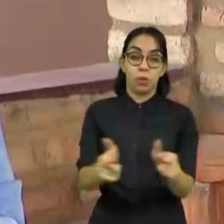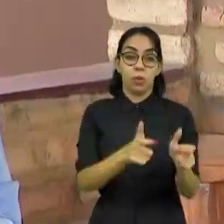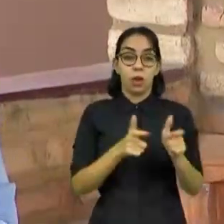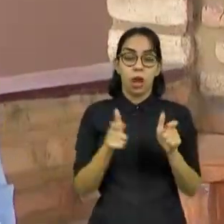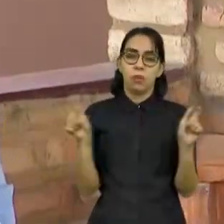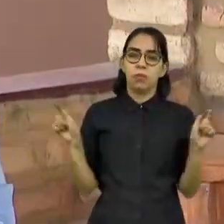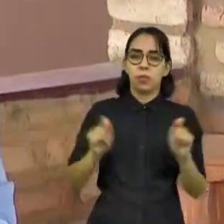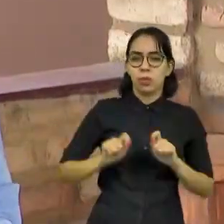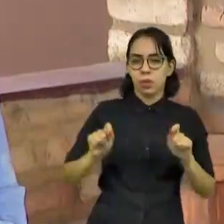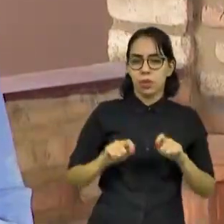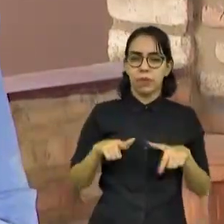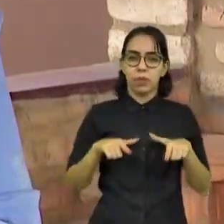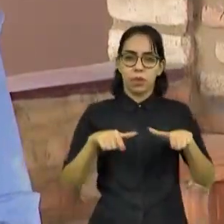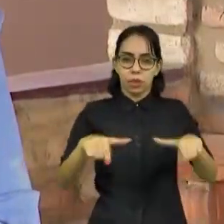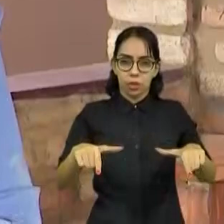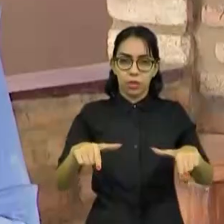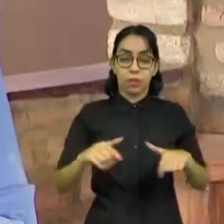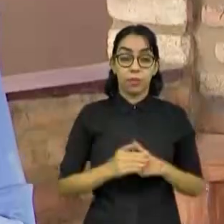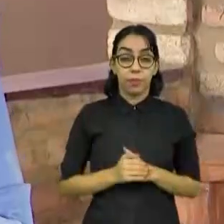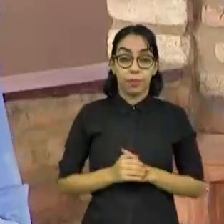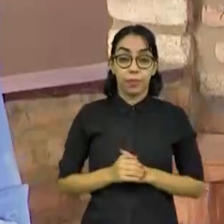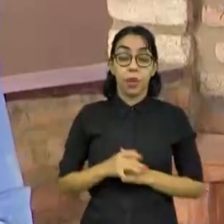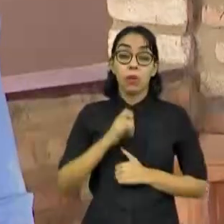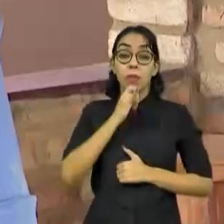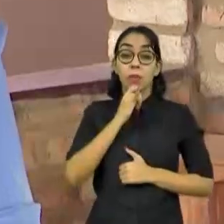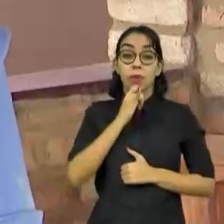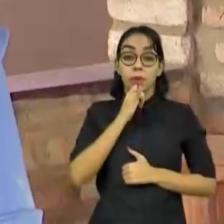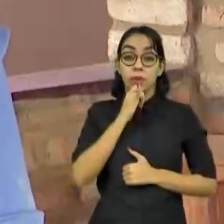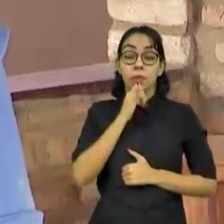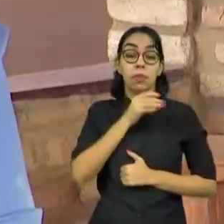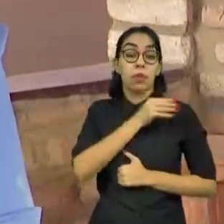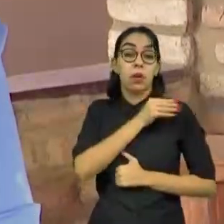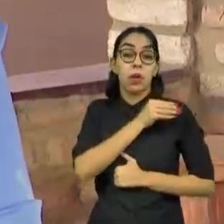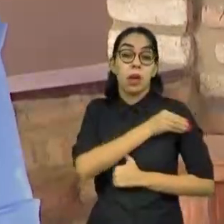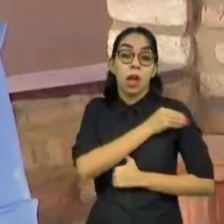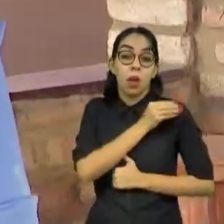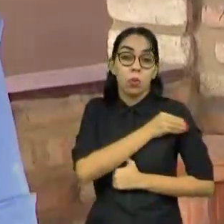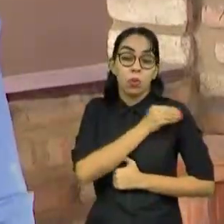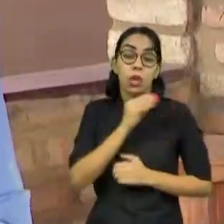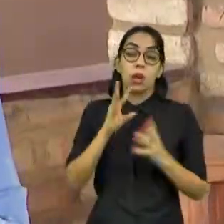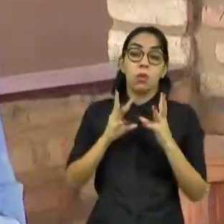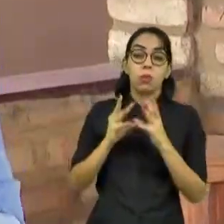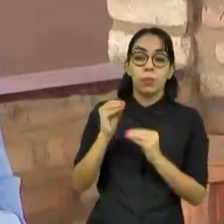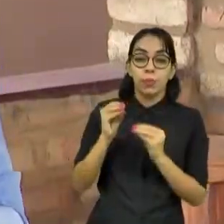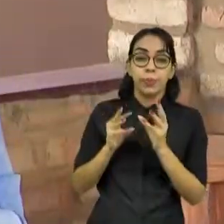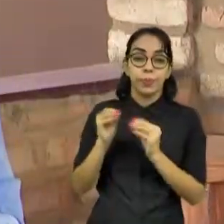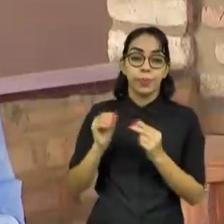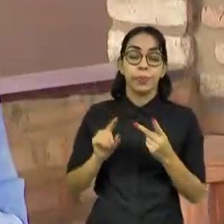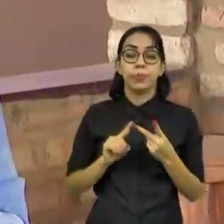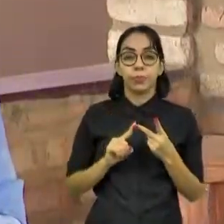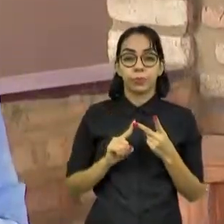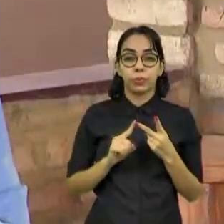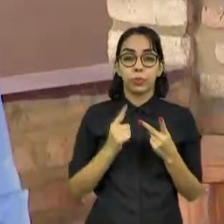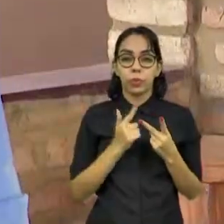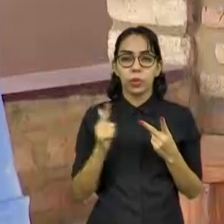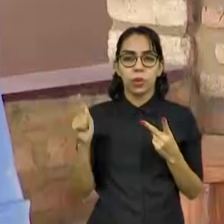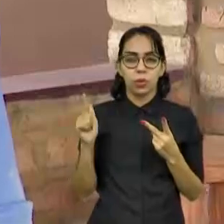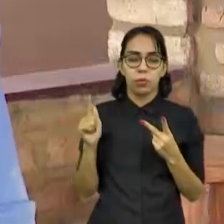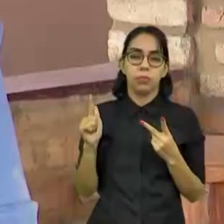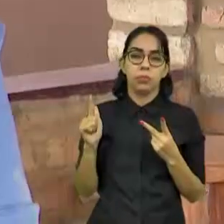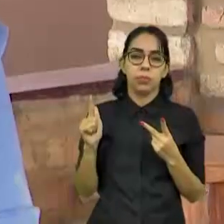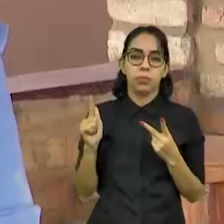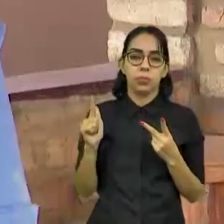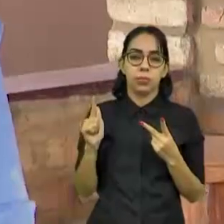a certidão. Nos Inhamuns, o algodão e o mel de aroeira. Em Aquiraz, a renda de bilro. Em Potengi,